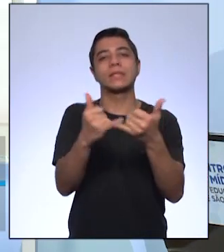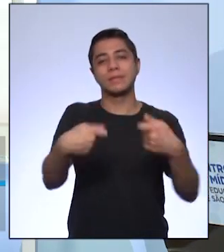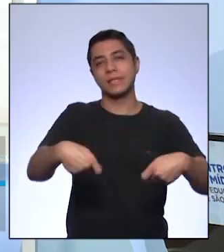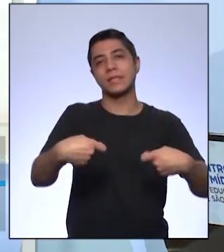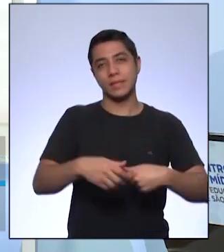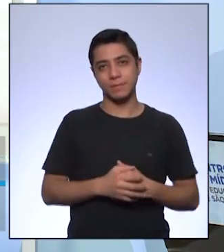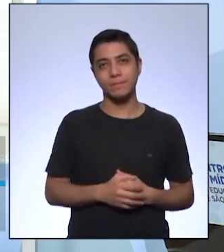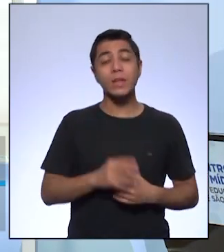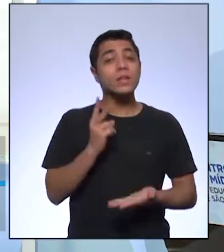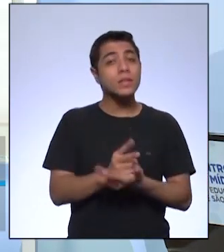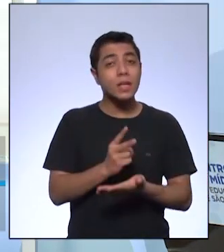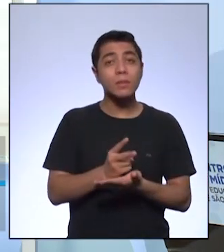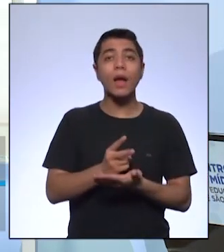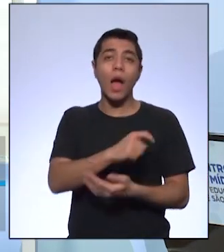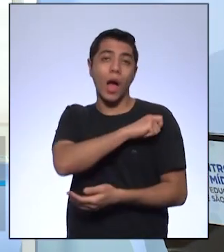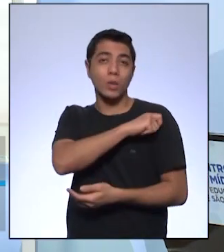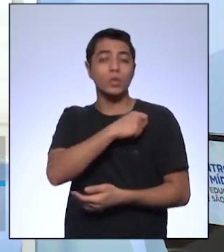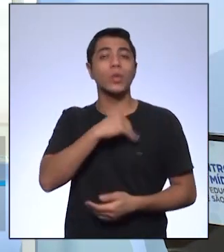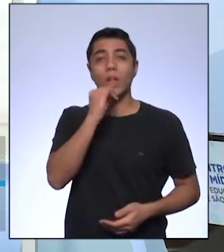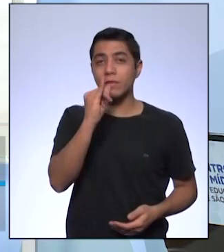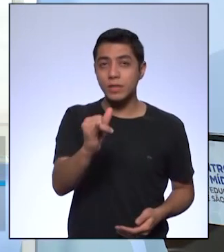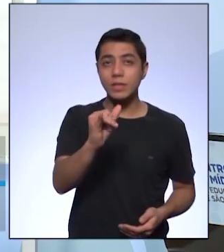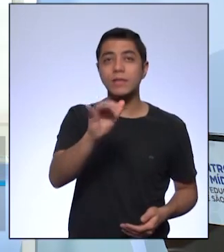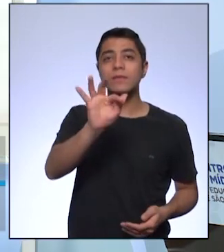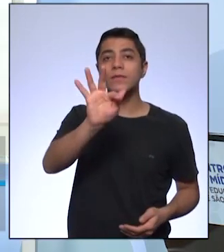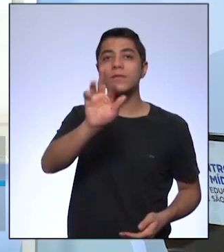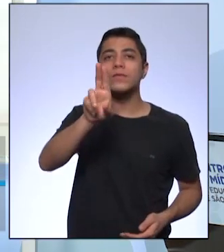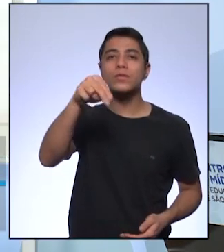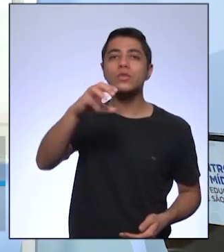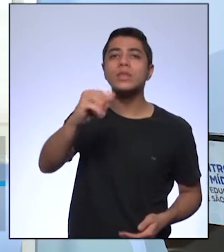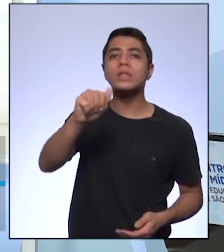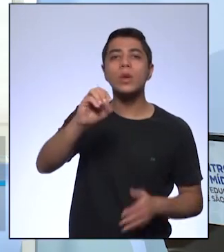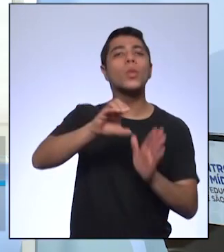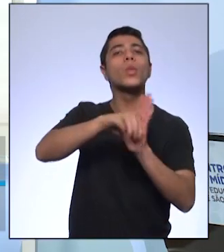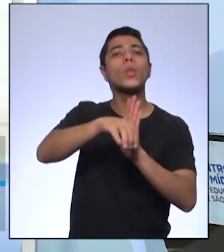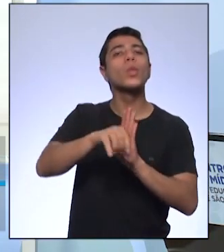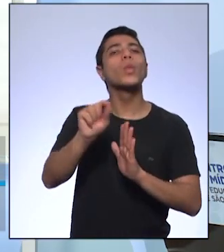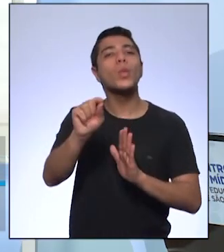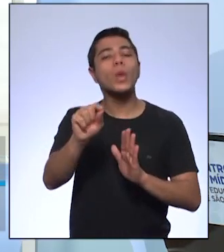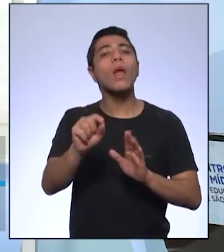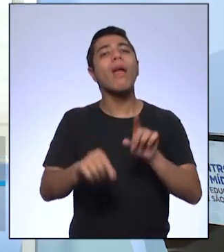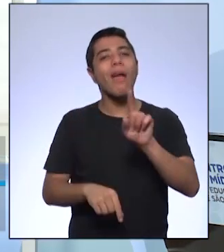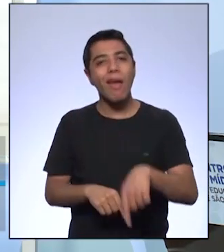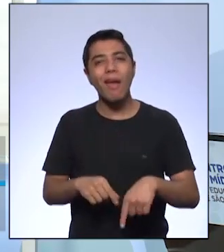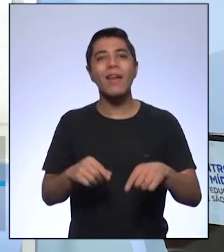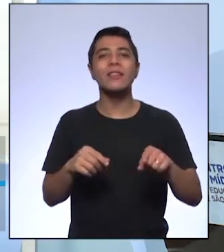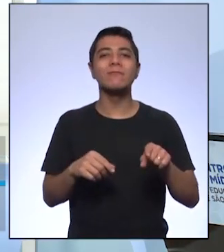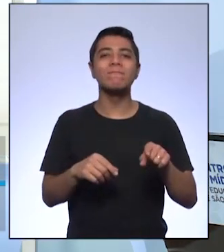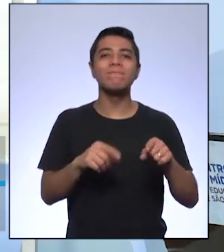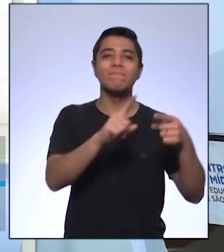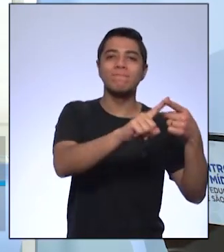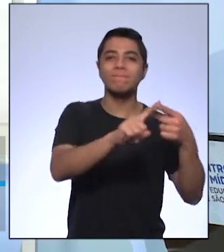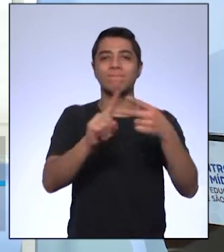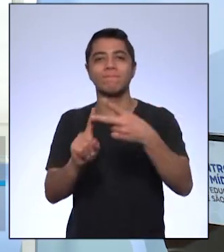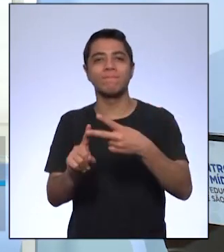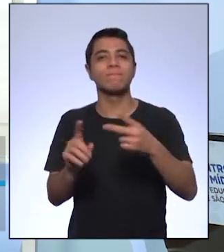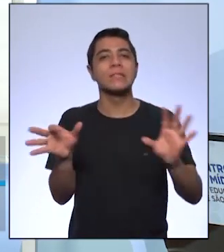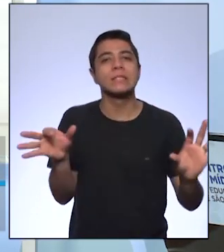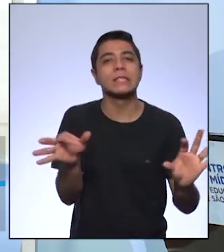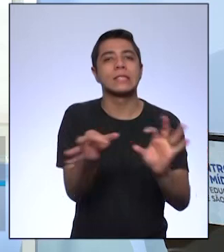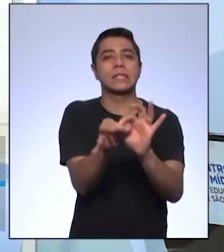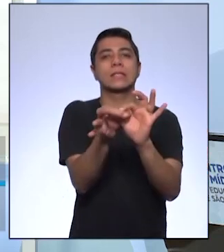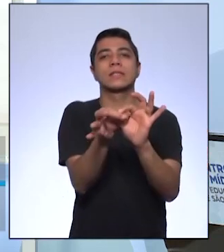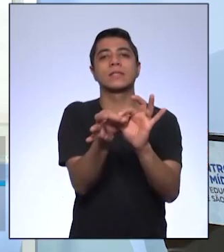de uma forma bem simples, entre duas variáveis, não necessariamente o x e não necessariamente o y. Então, você percebe que existe uma relação de